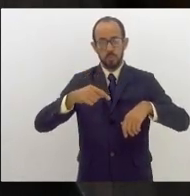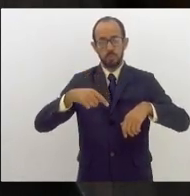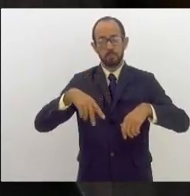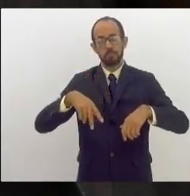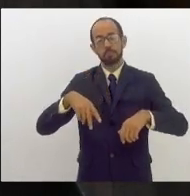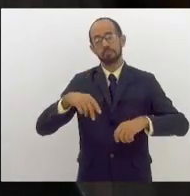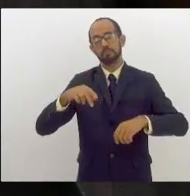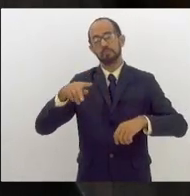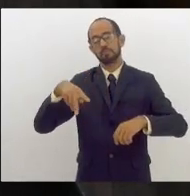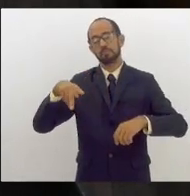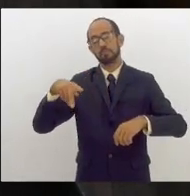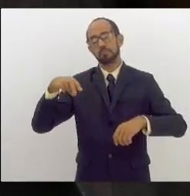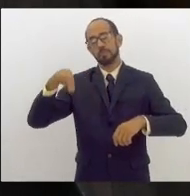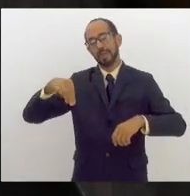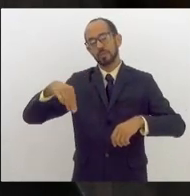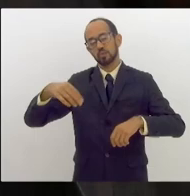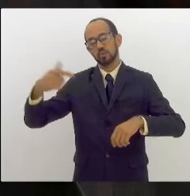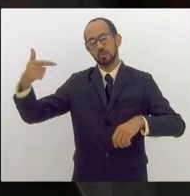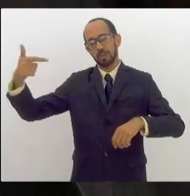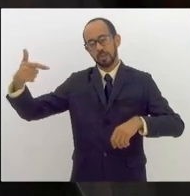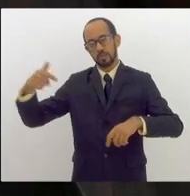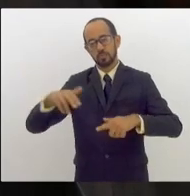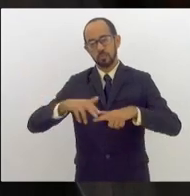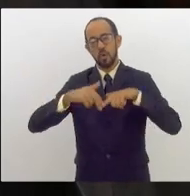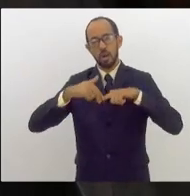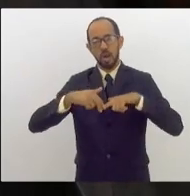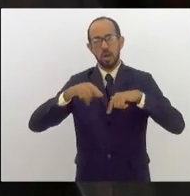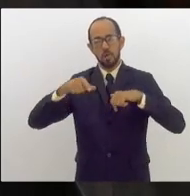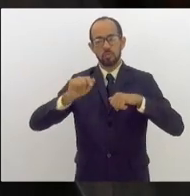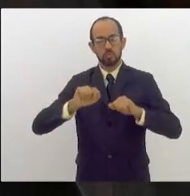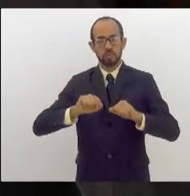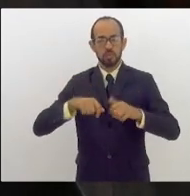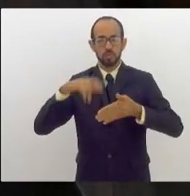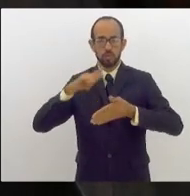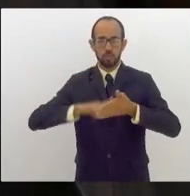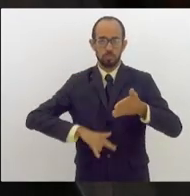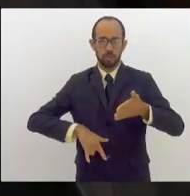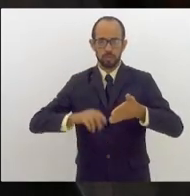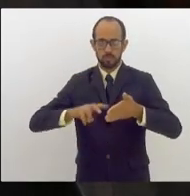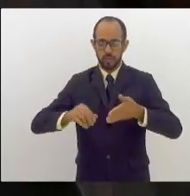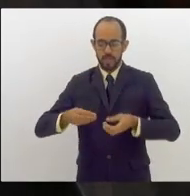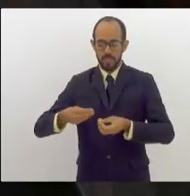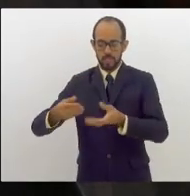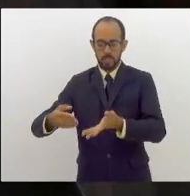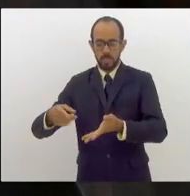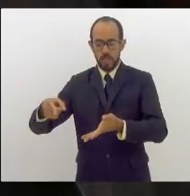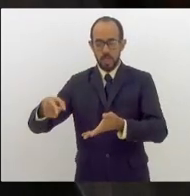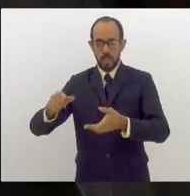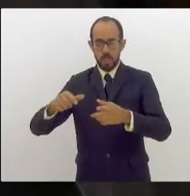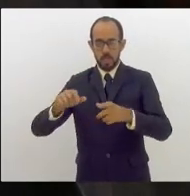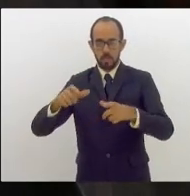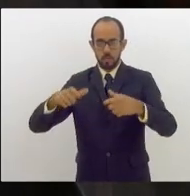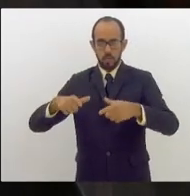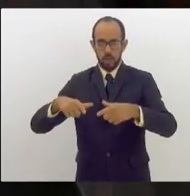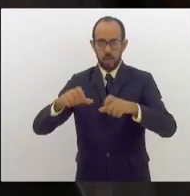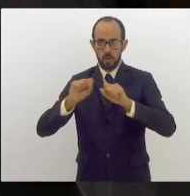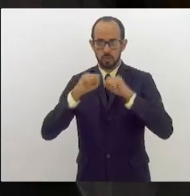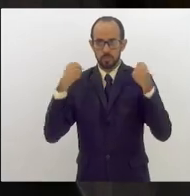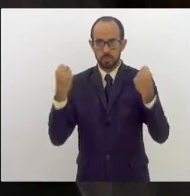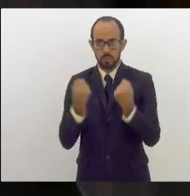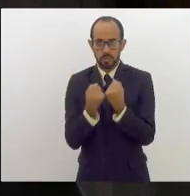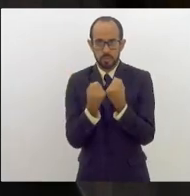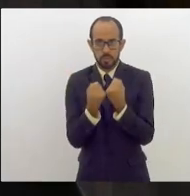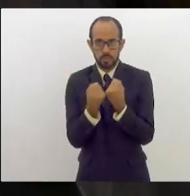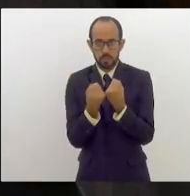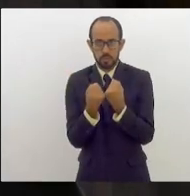ocasião da discussão do sertane que vai conceder fazer a concessão do espaço do Maracanã o